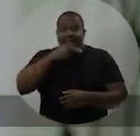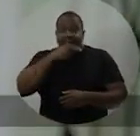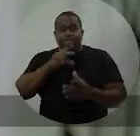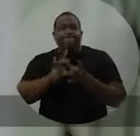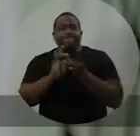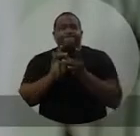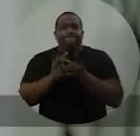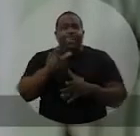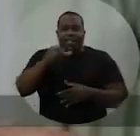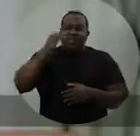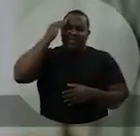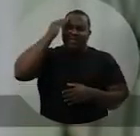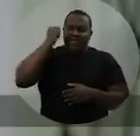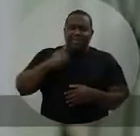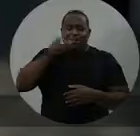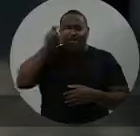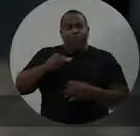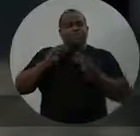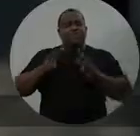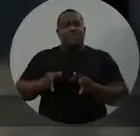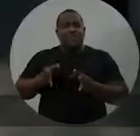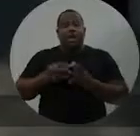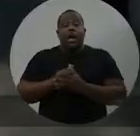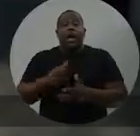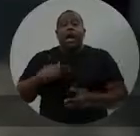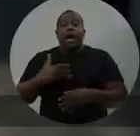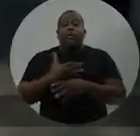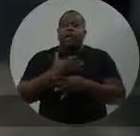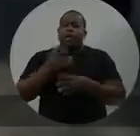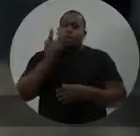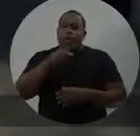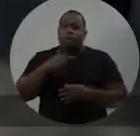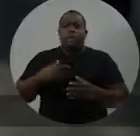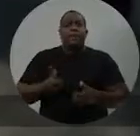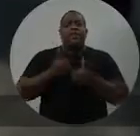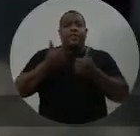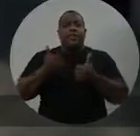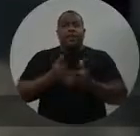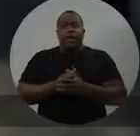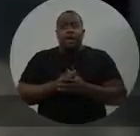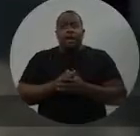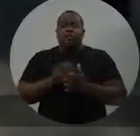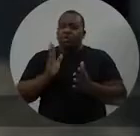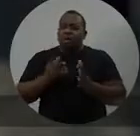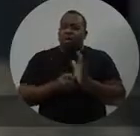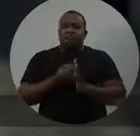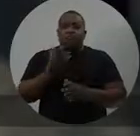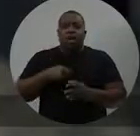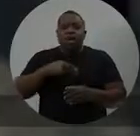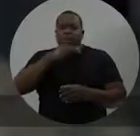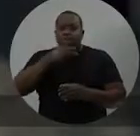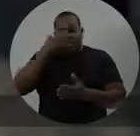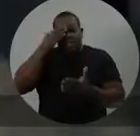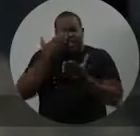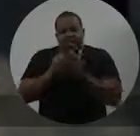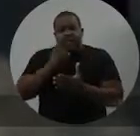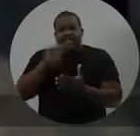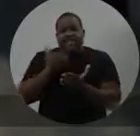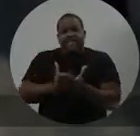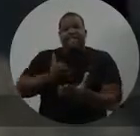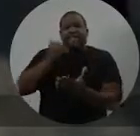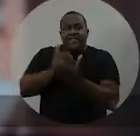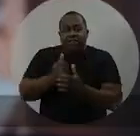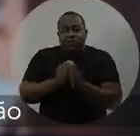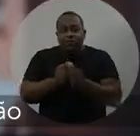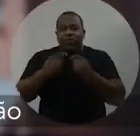com ele, porque sabe que ele é uma pessoa direita. A cidade já melhorou, né? Bastante com a CM. E acredito que vai melhorar muito mais ainda